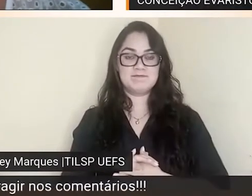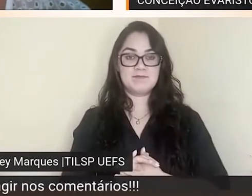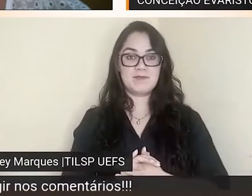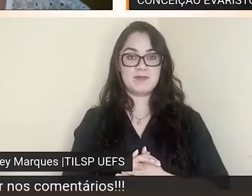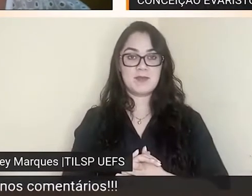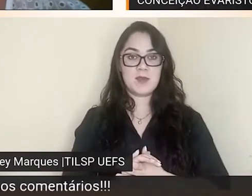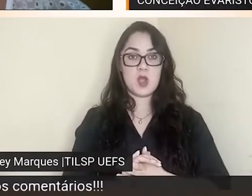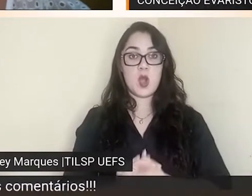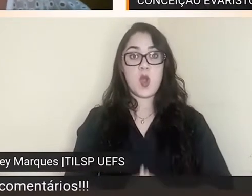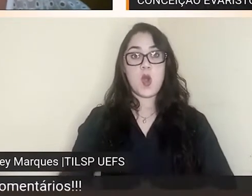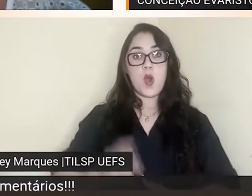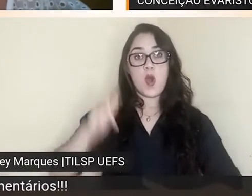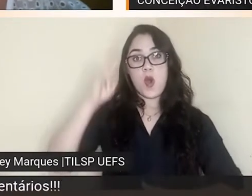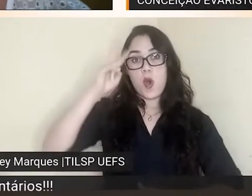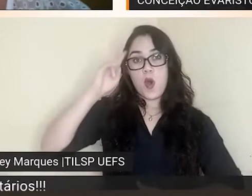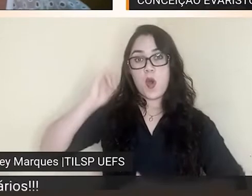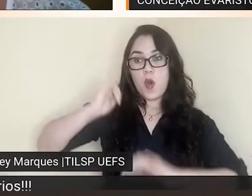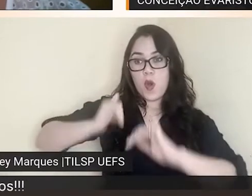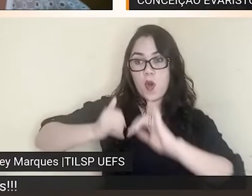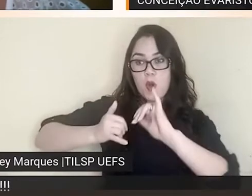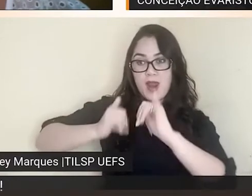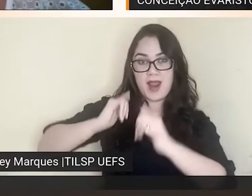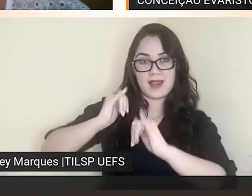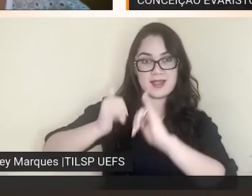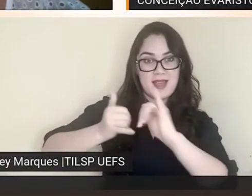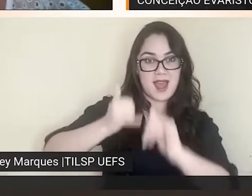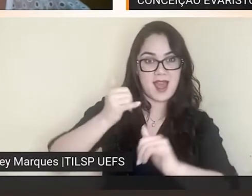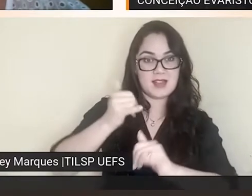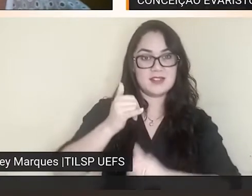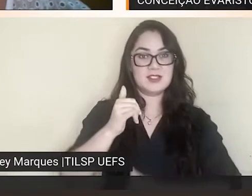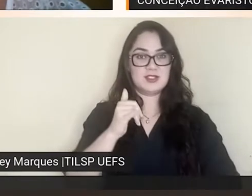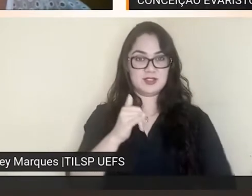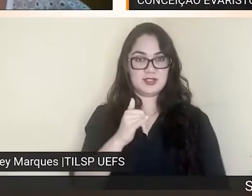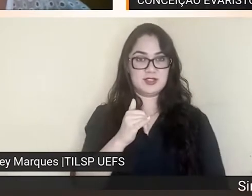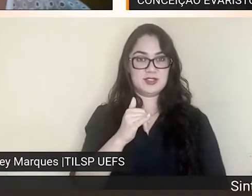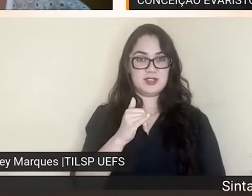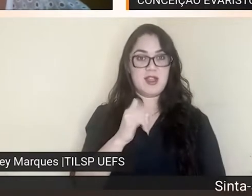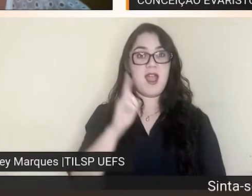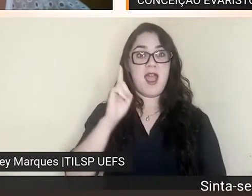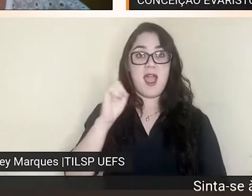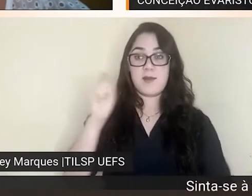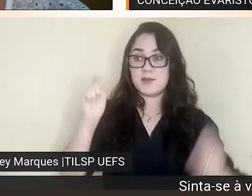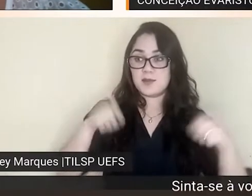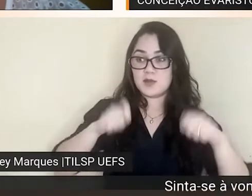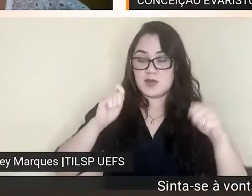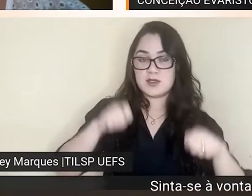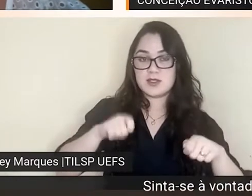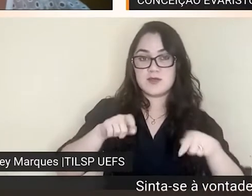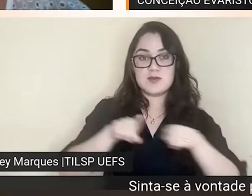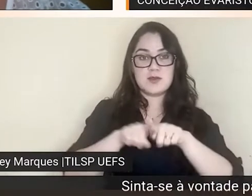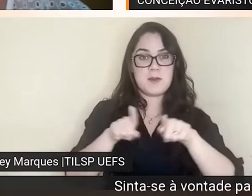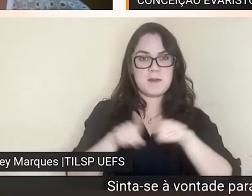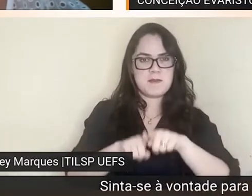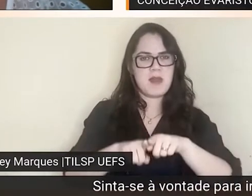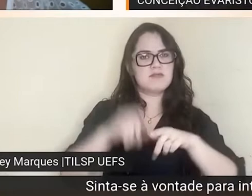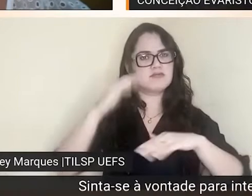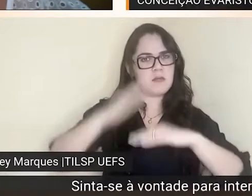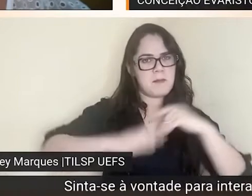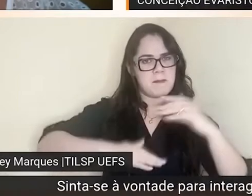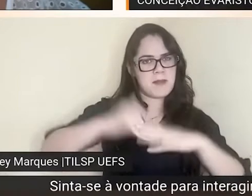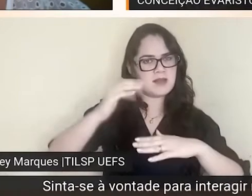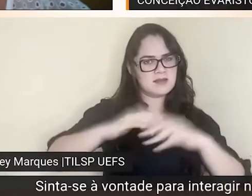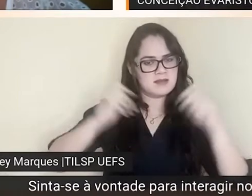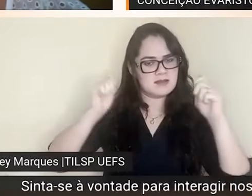também desenvolver essa capacidade de escrita, de observação. E aí tem um